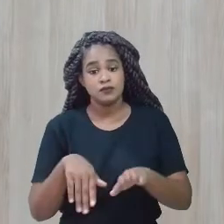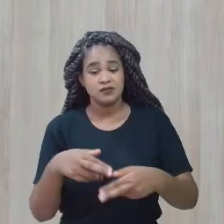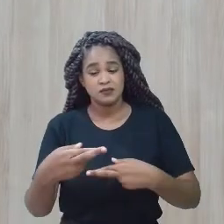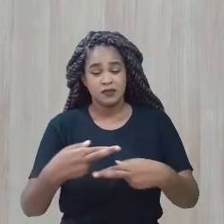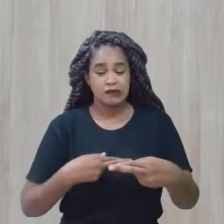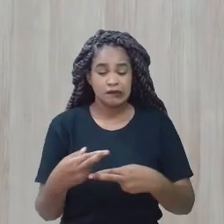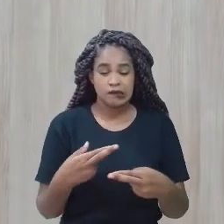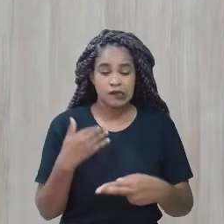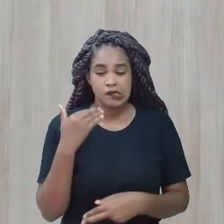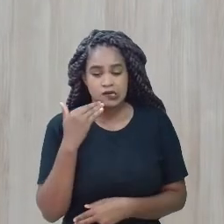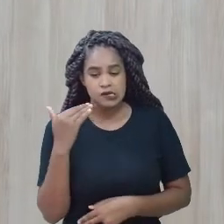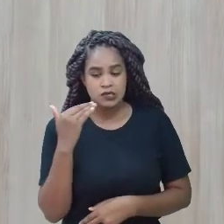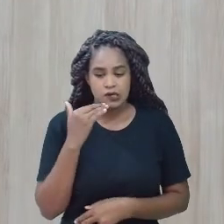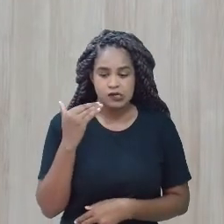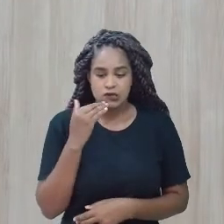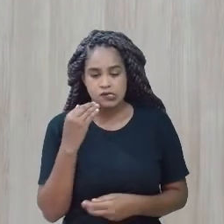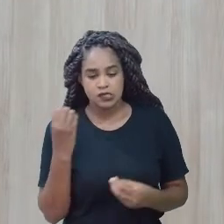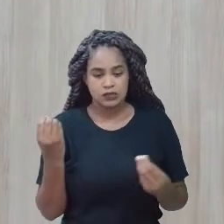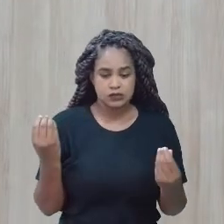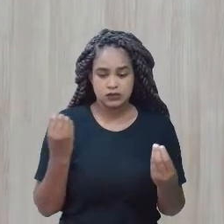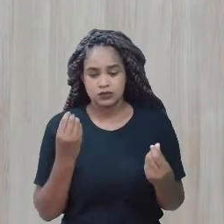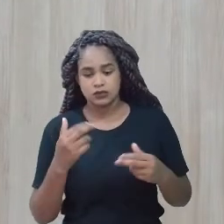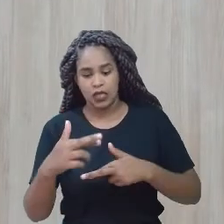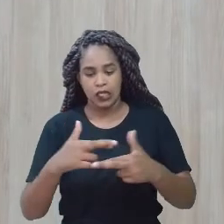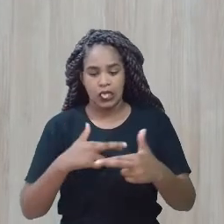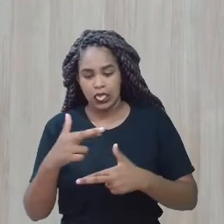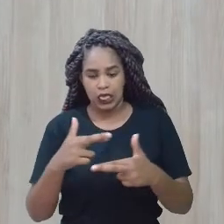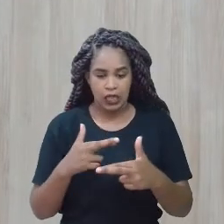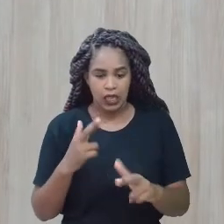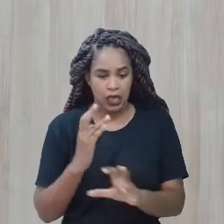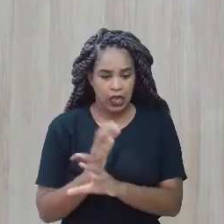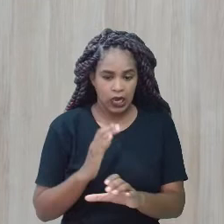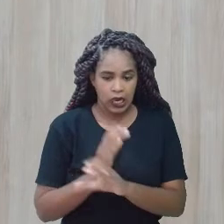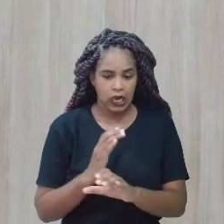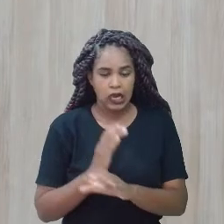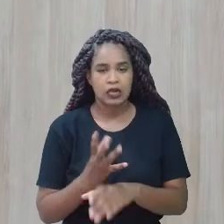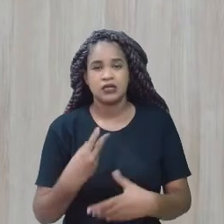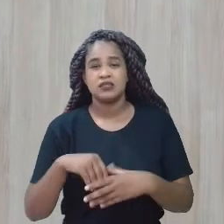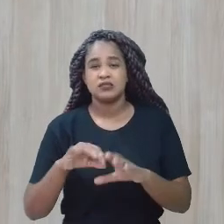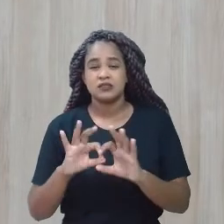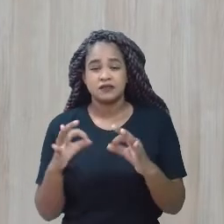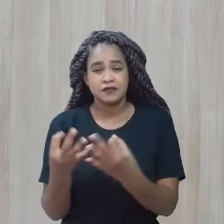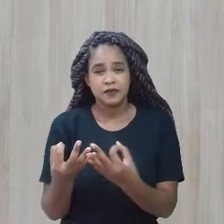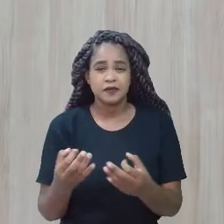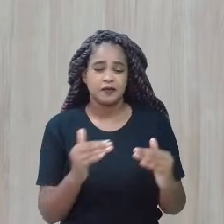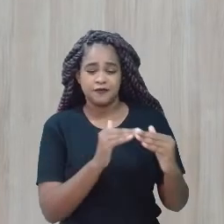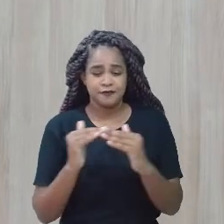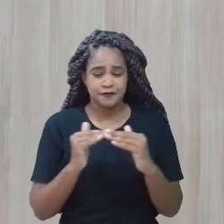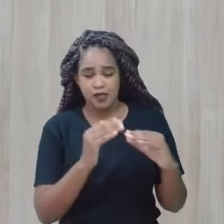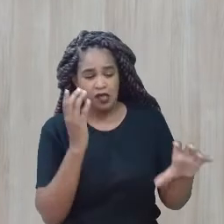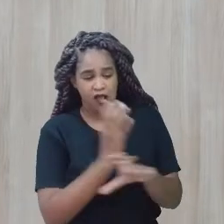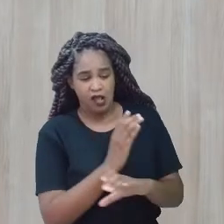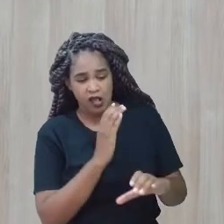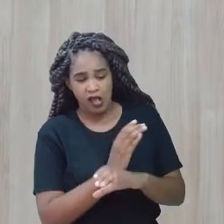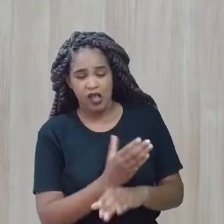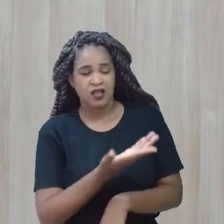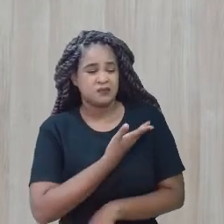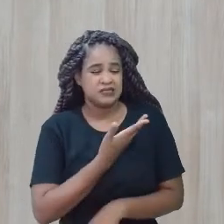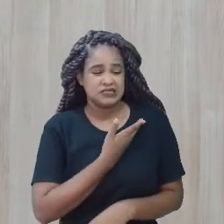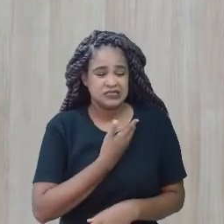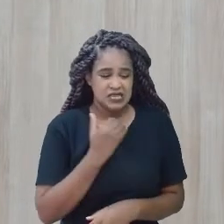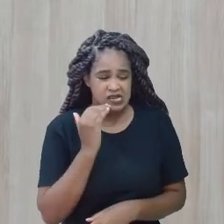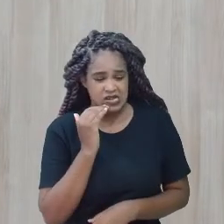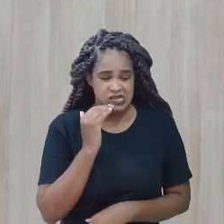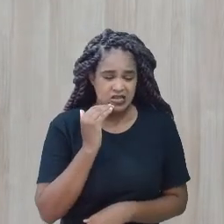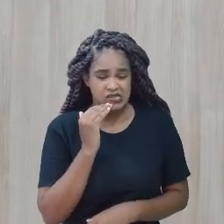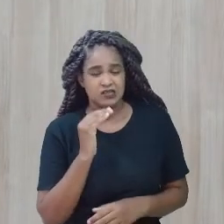que estava aí um pouco assim corroído, não é? Com mal entendido dentro de casa, na vizinhança, nas amizades,